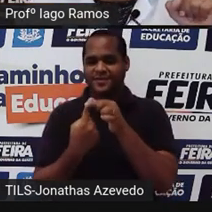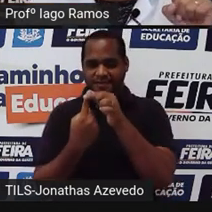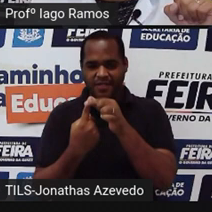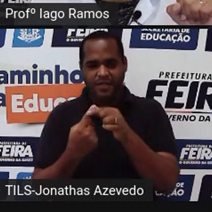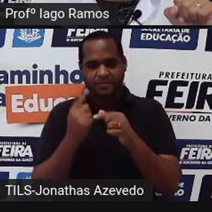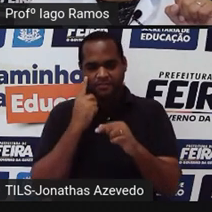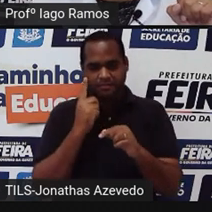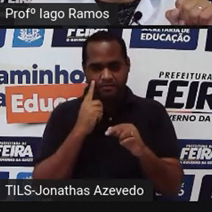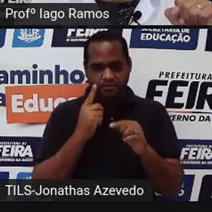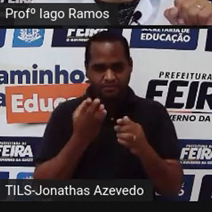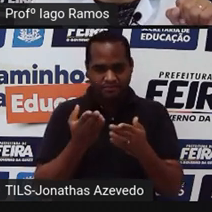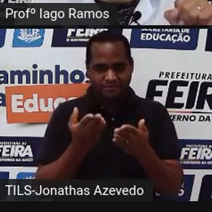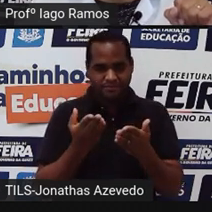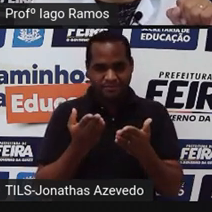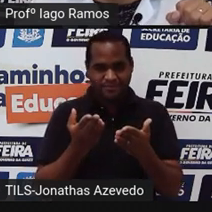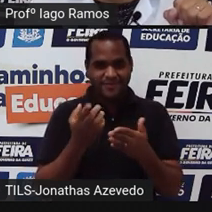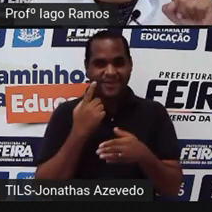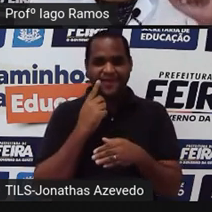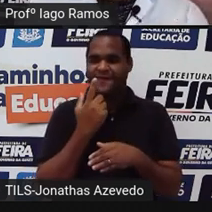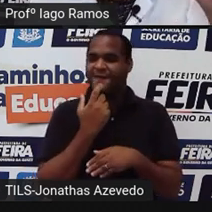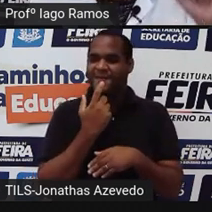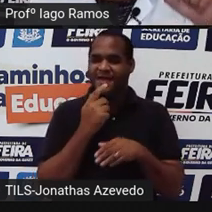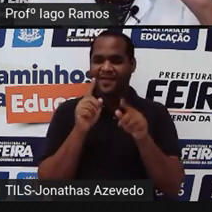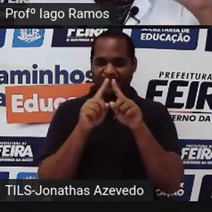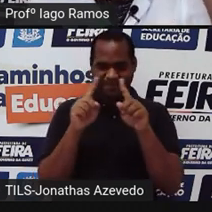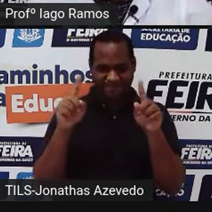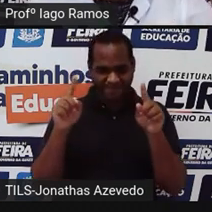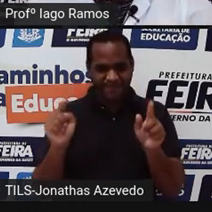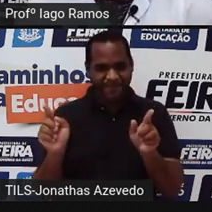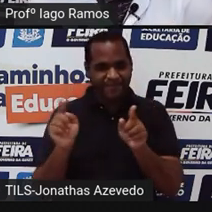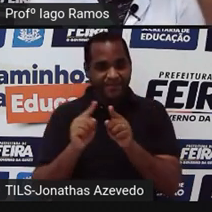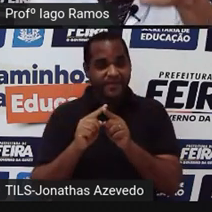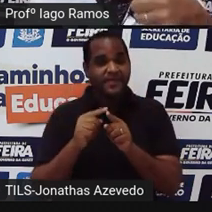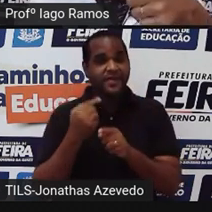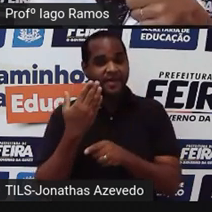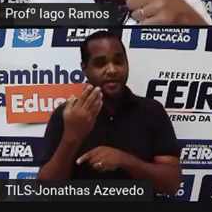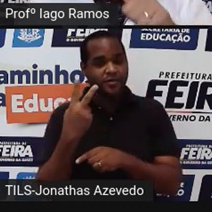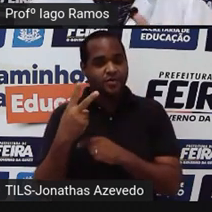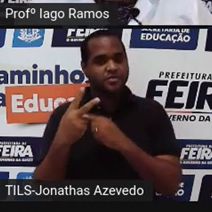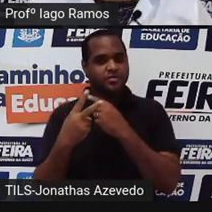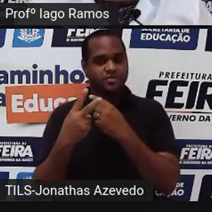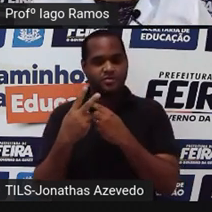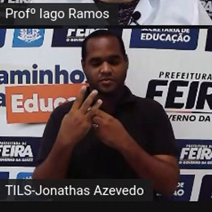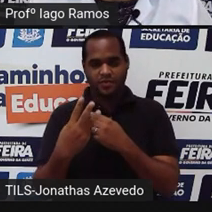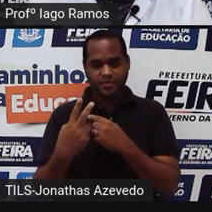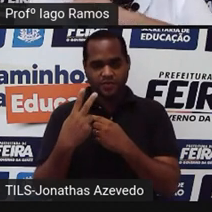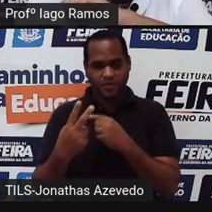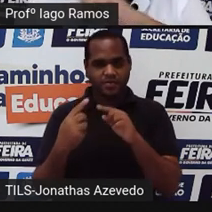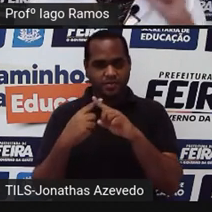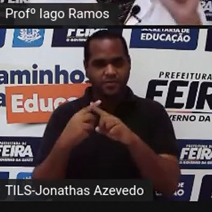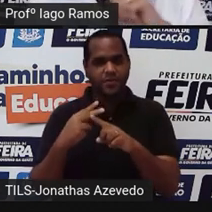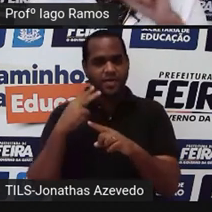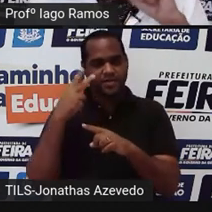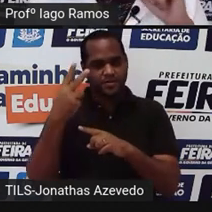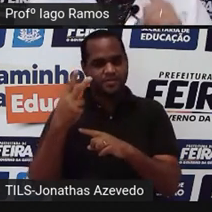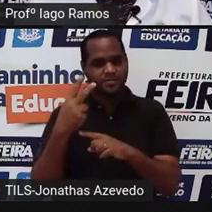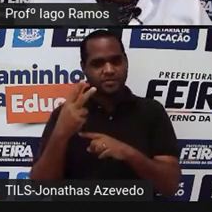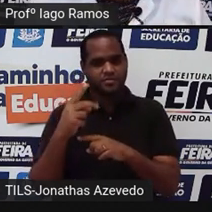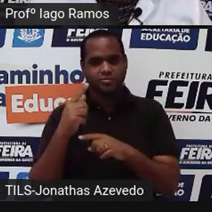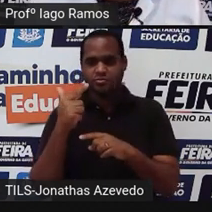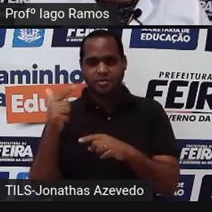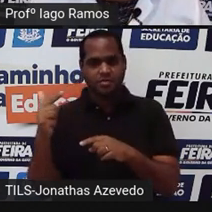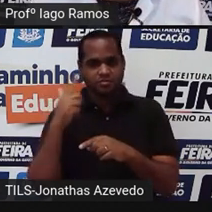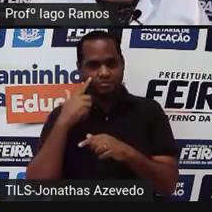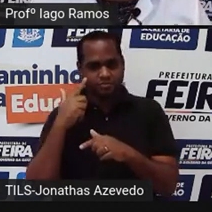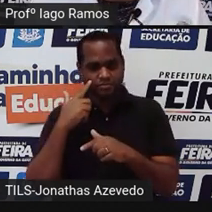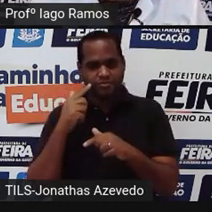duas que estão sendo sinalizadas ali, ó, 2x ao quadrado tem o termo quadrático, não tem o termo